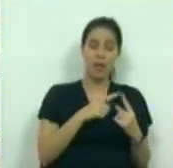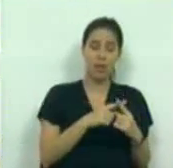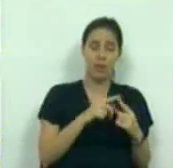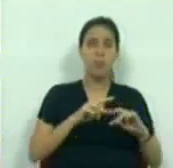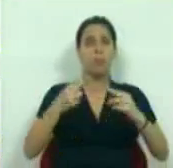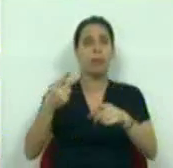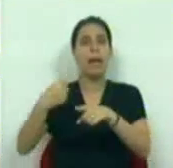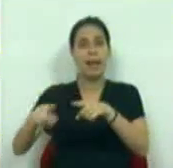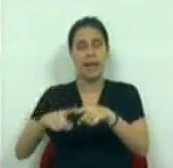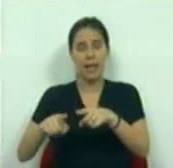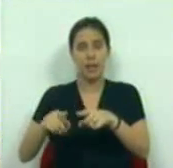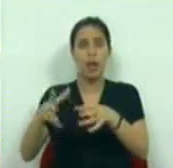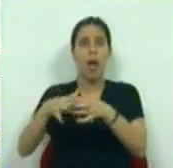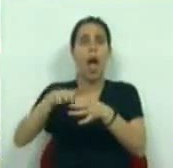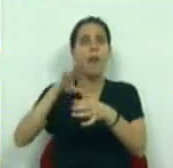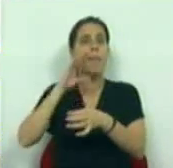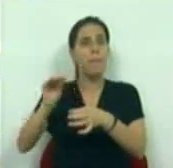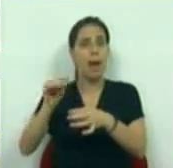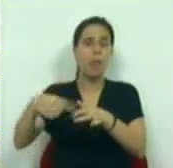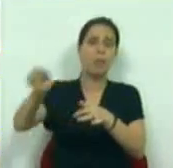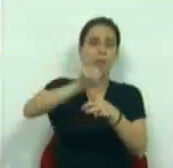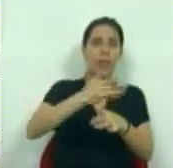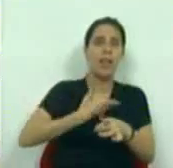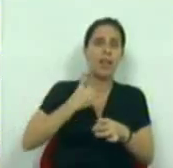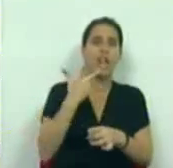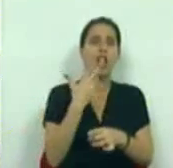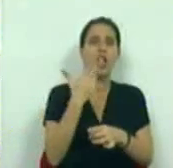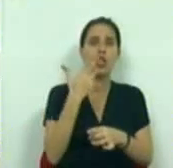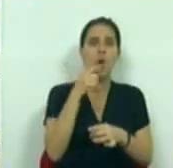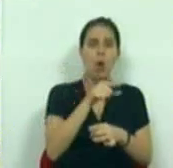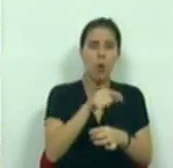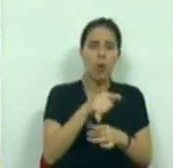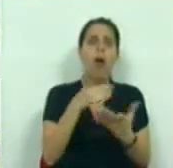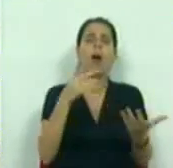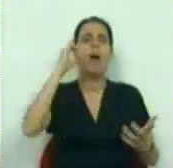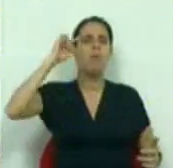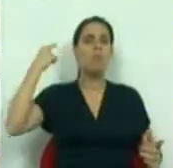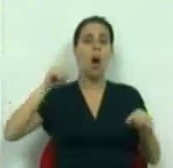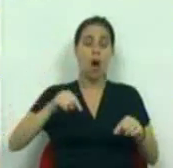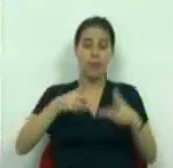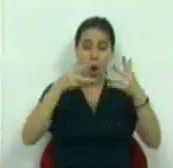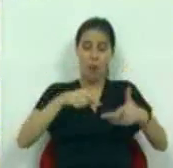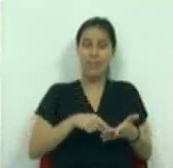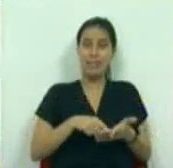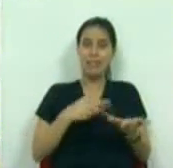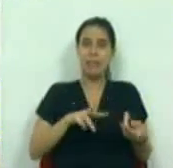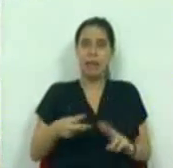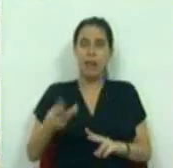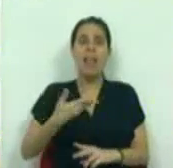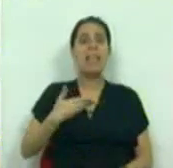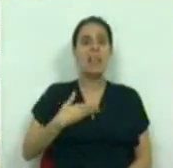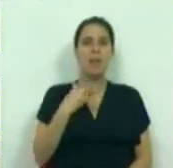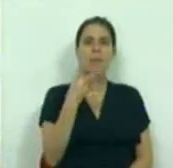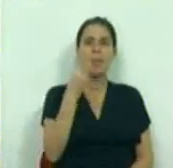ao crédito, ao setor financeiro, para dívida do Tesouro. E sabemos também, por este orçamento retificativo, que desta dívida